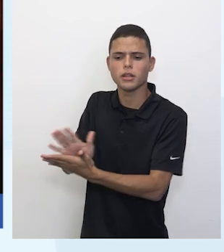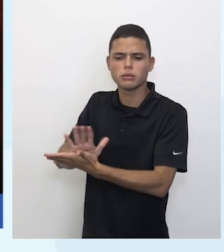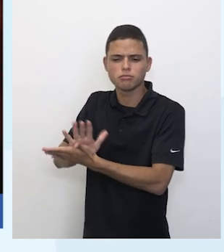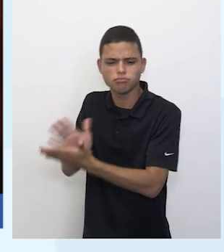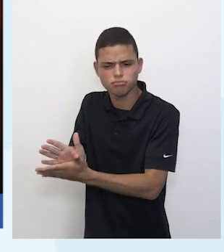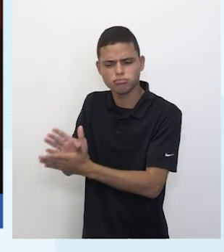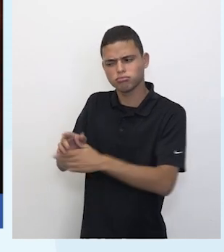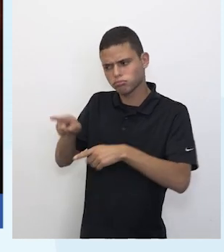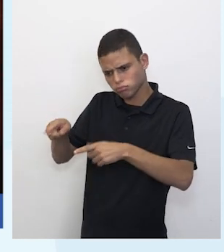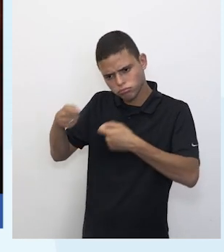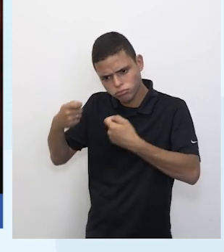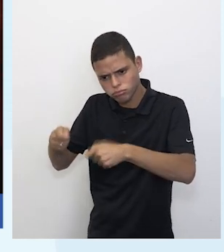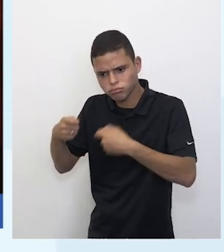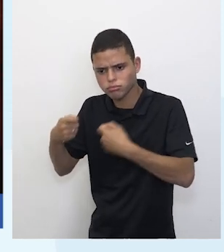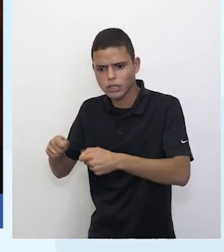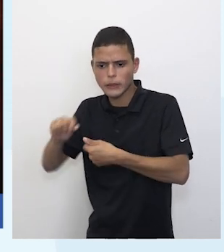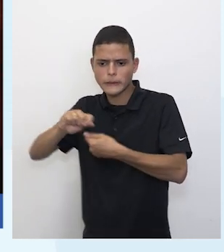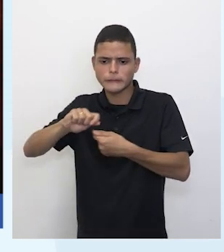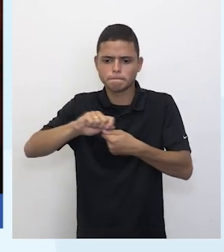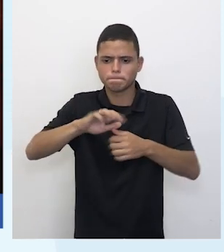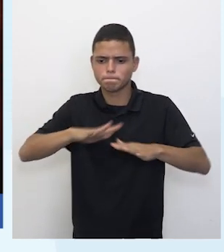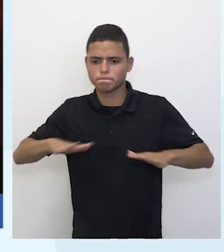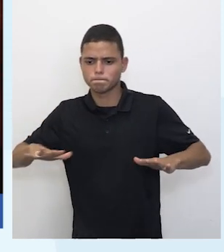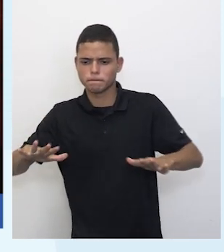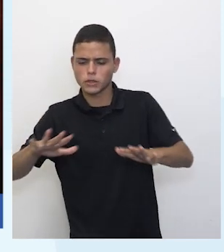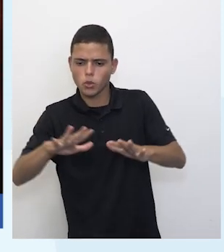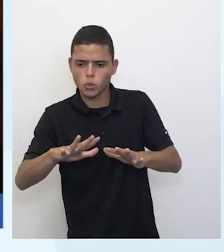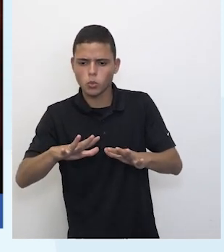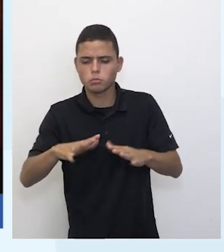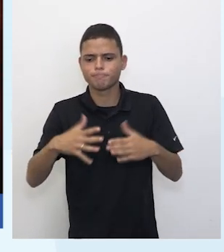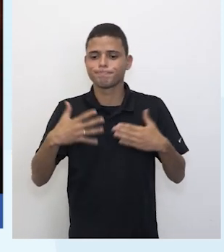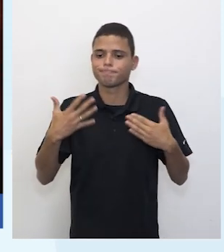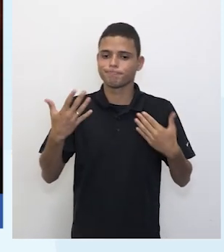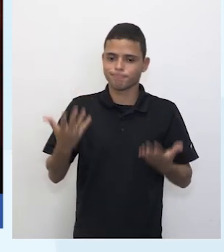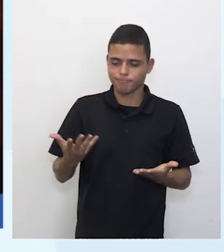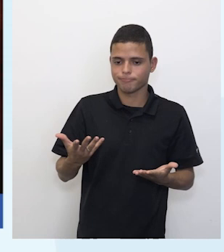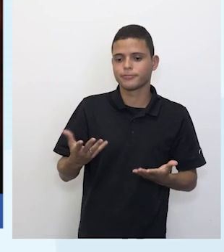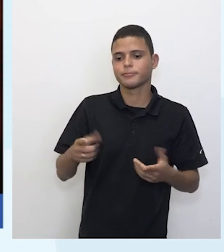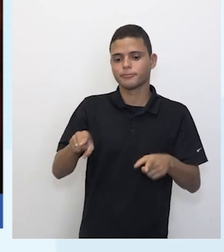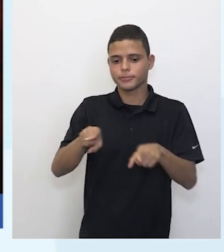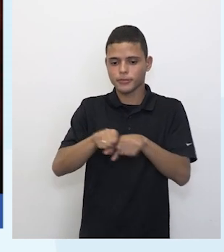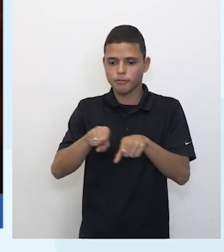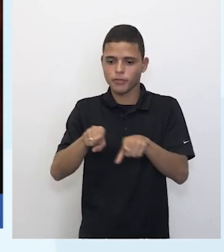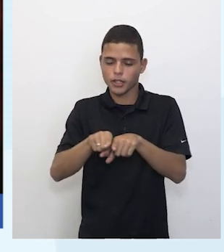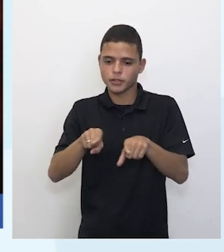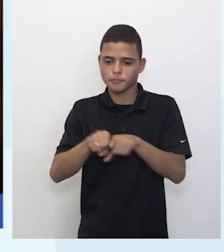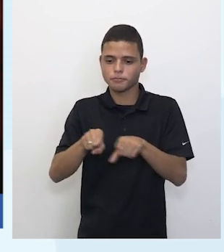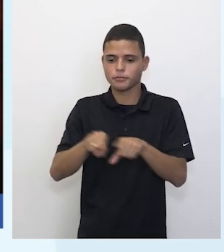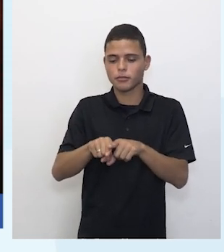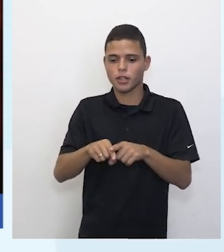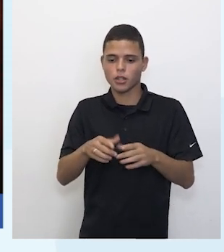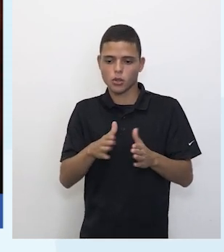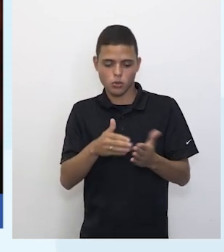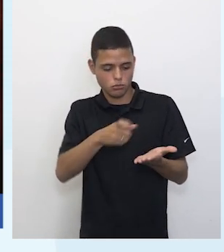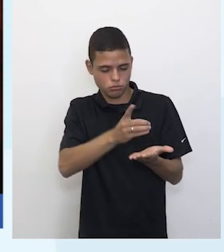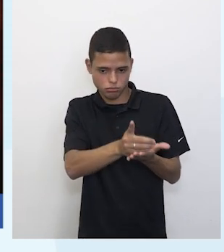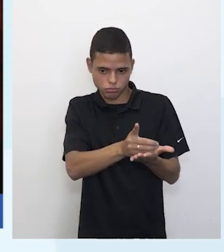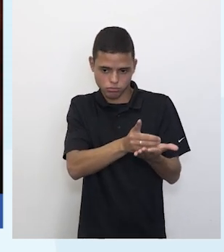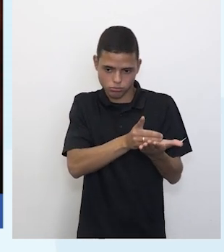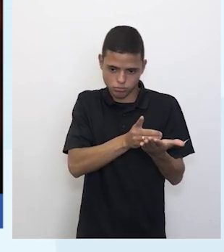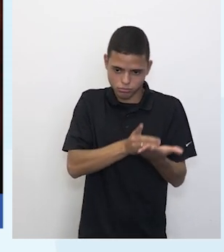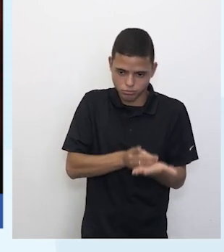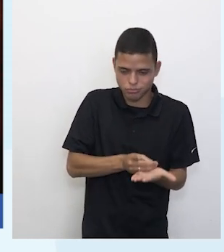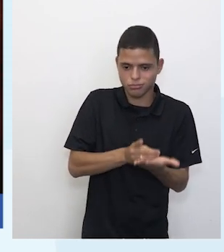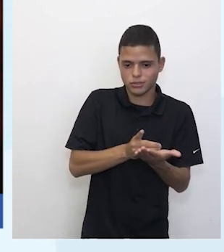determinada comunidade. O Abanhano, ele também lembra a gente que, assim, quem começou a usar, popularizar, né, o uso